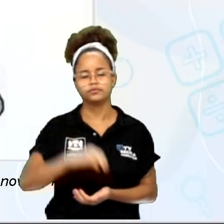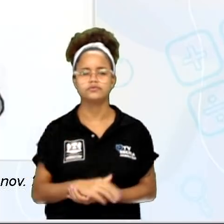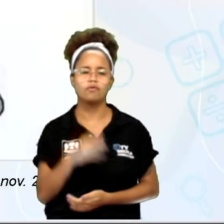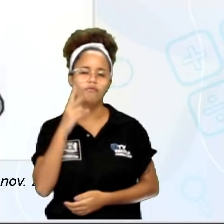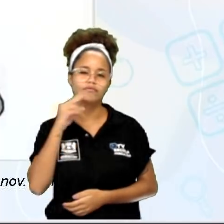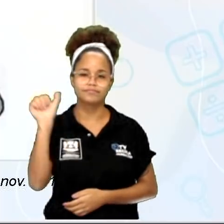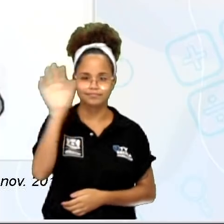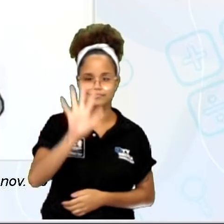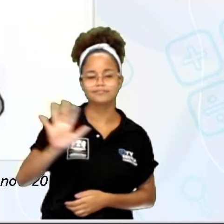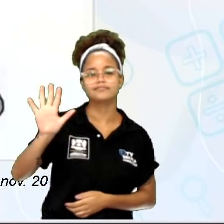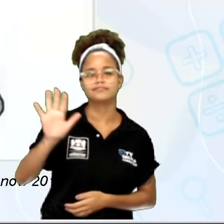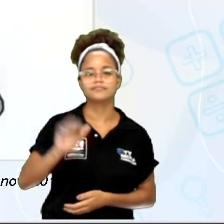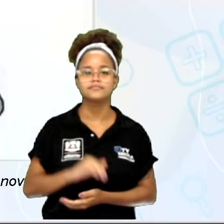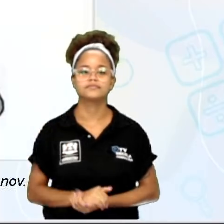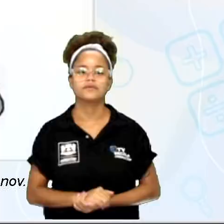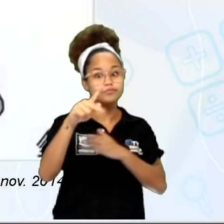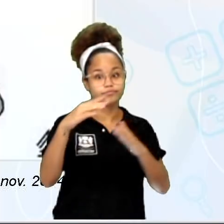tela.